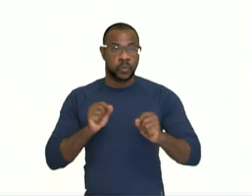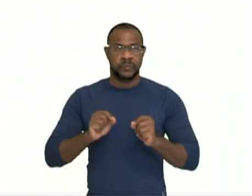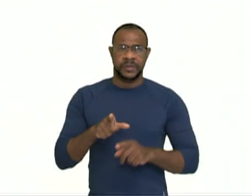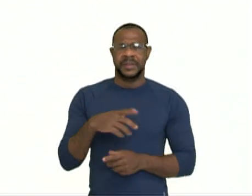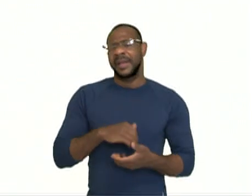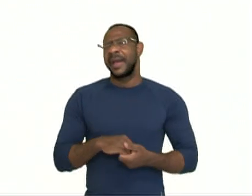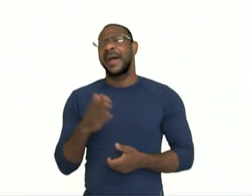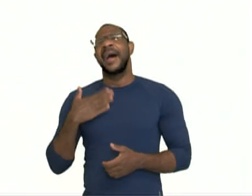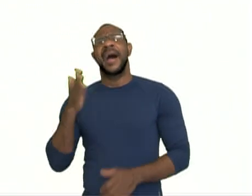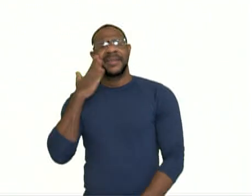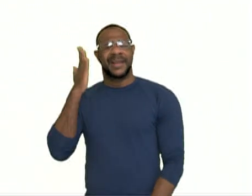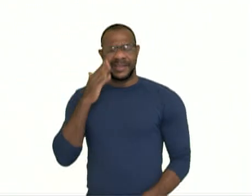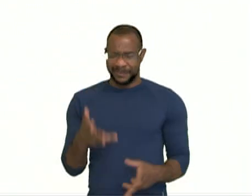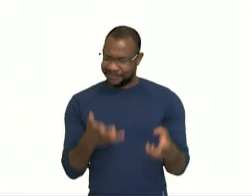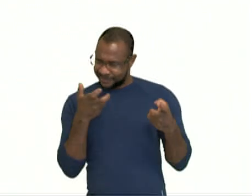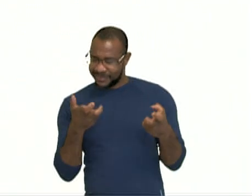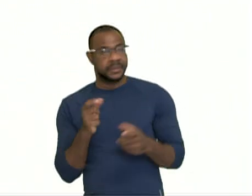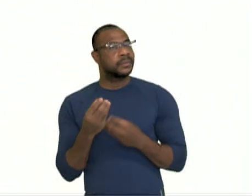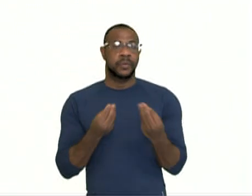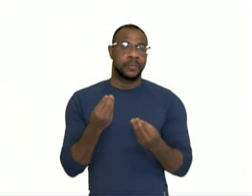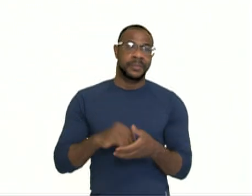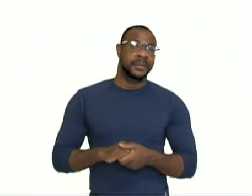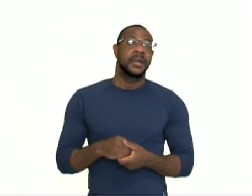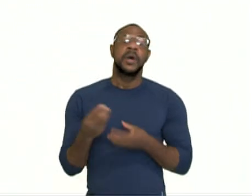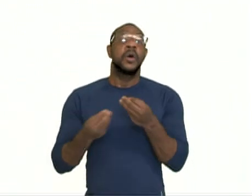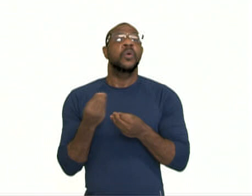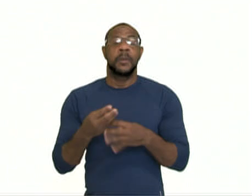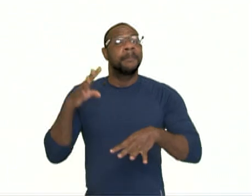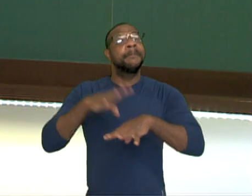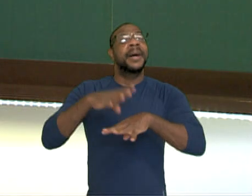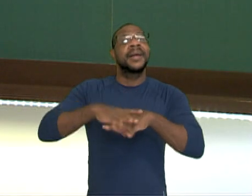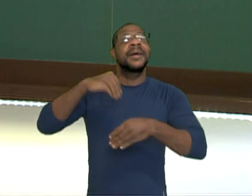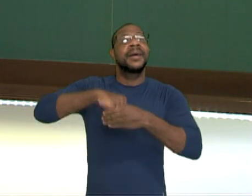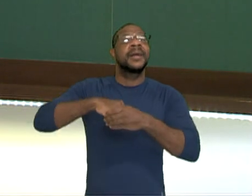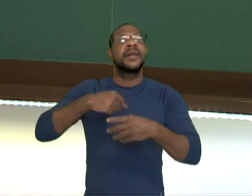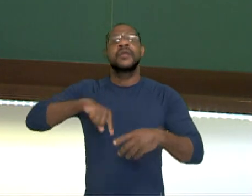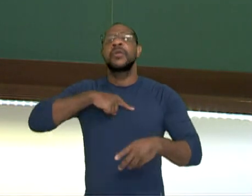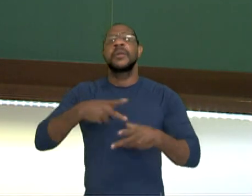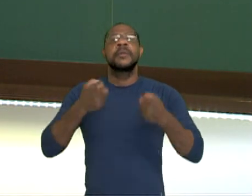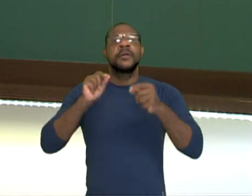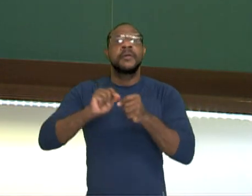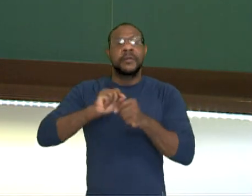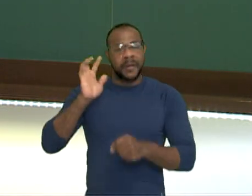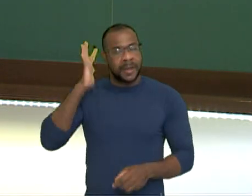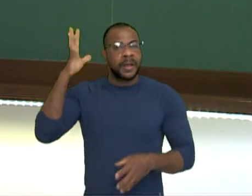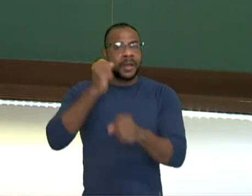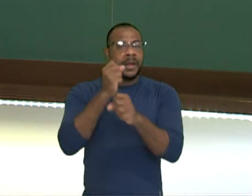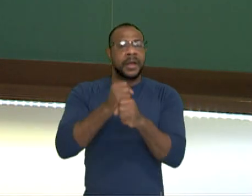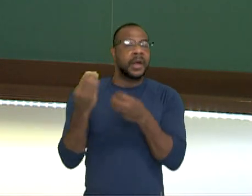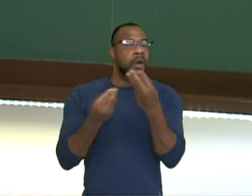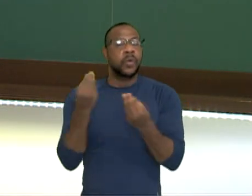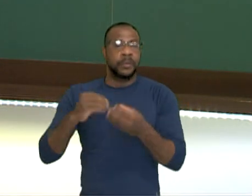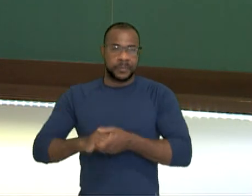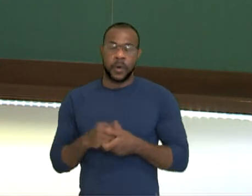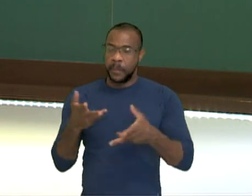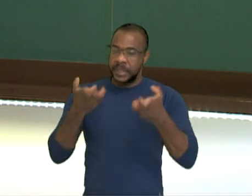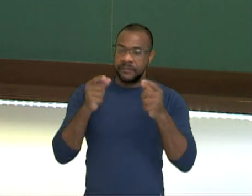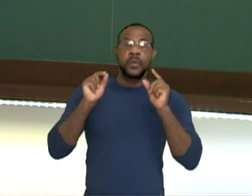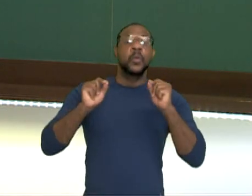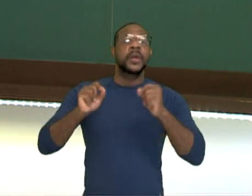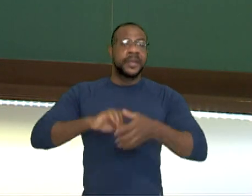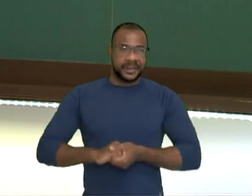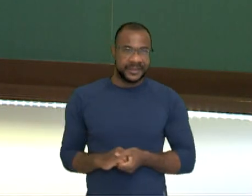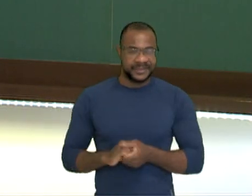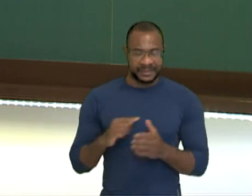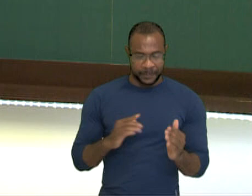se diz, eu já sei como que isso faz, mas e como que matematicamente a gente resolve isso? Então, observando, nós temos